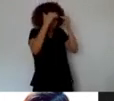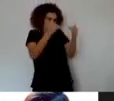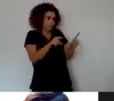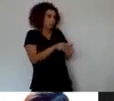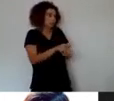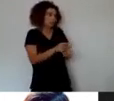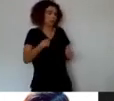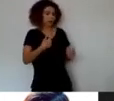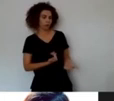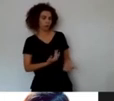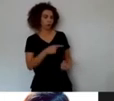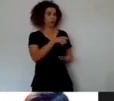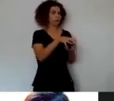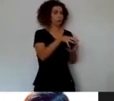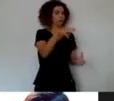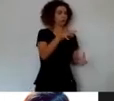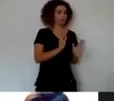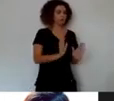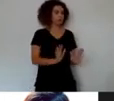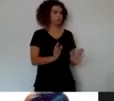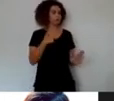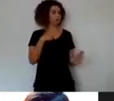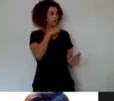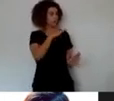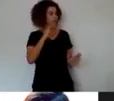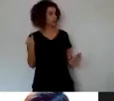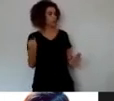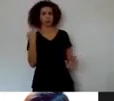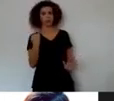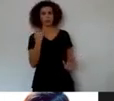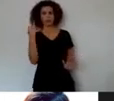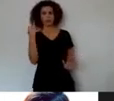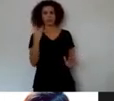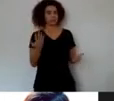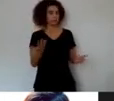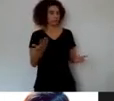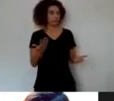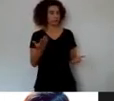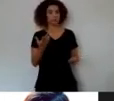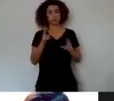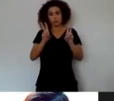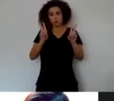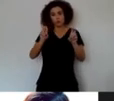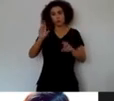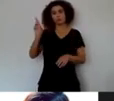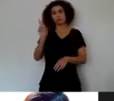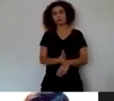enfim. Mas eu vejo muito essa importância da questão religiosidade não